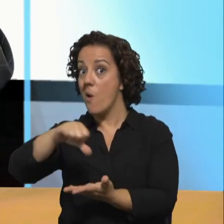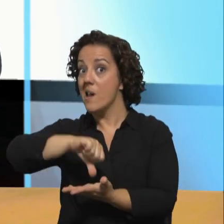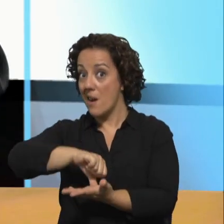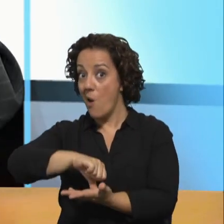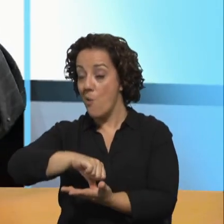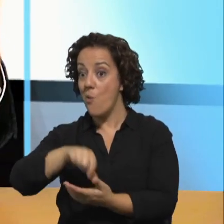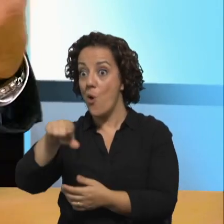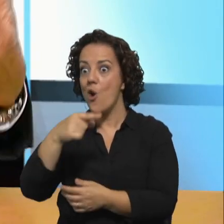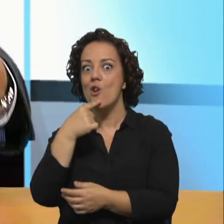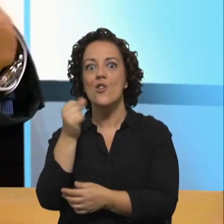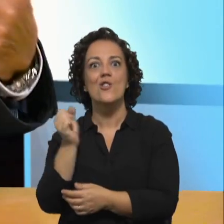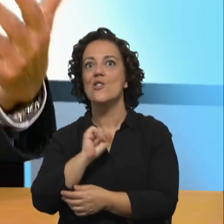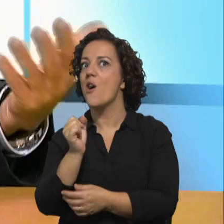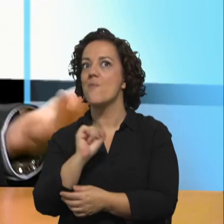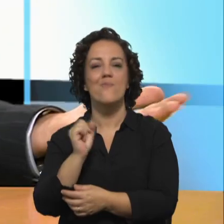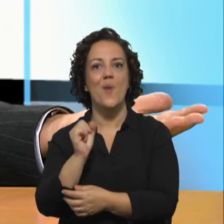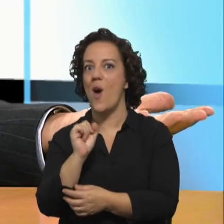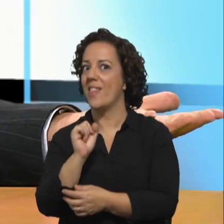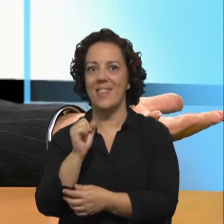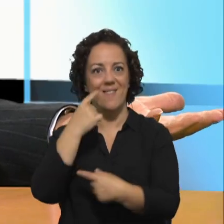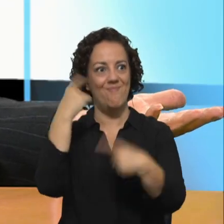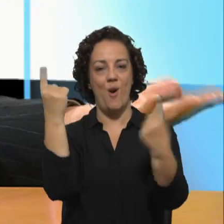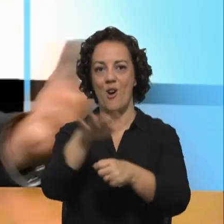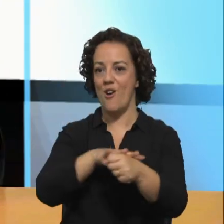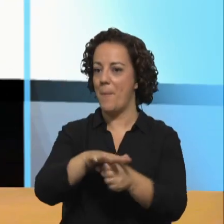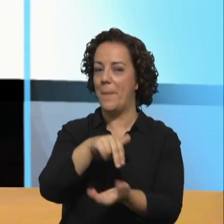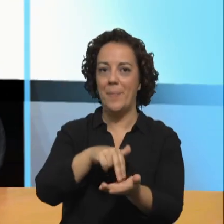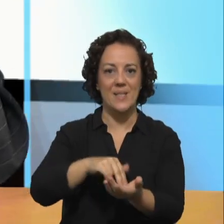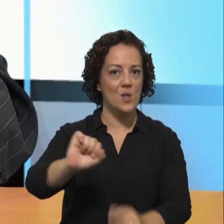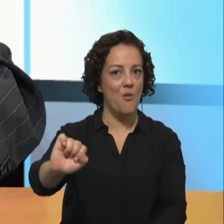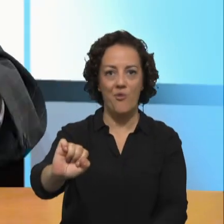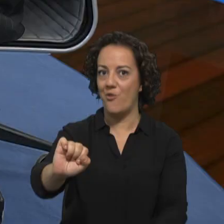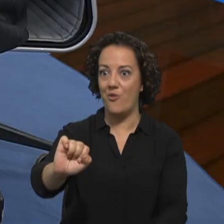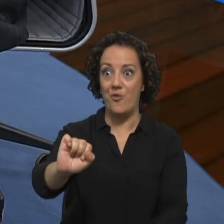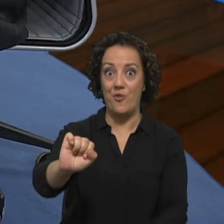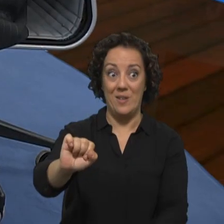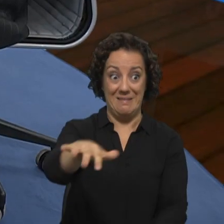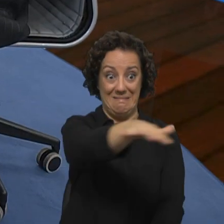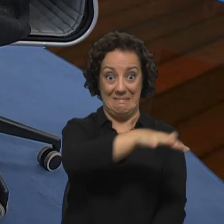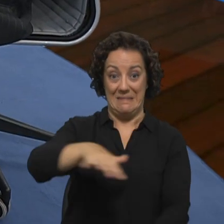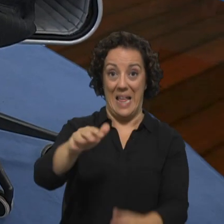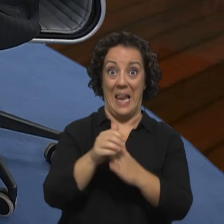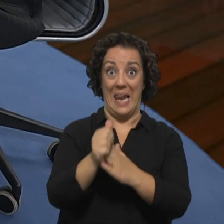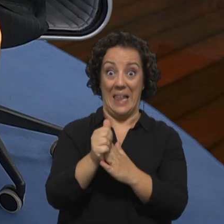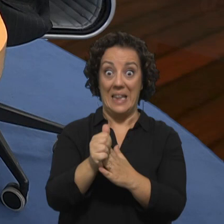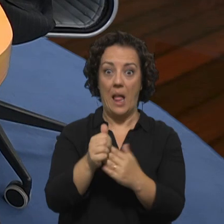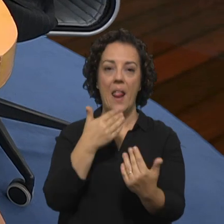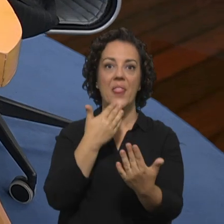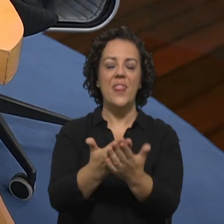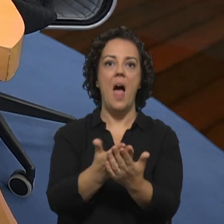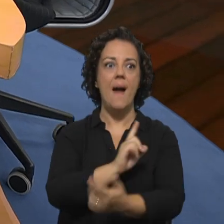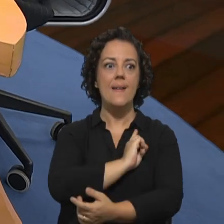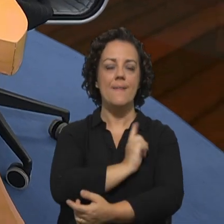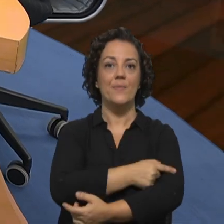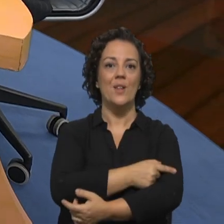sua satânica presença na região. E esses líderes perdem toda a sua